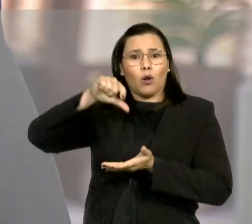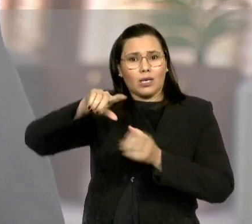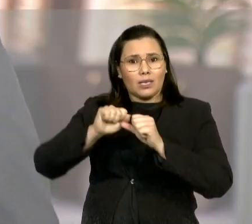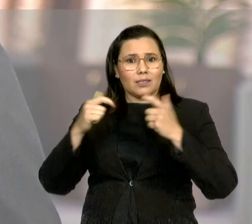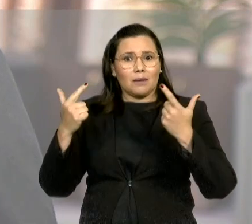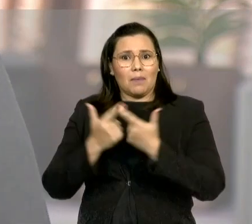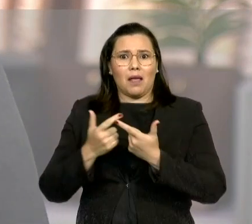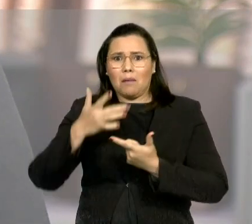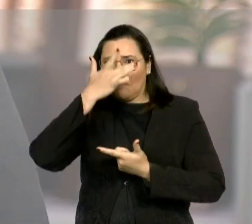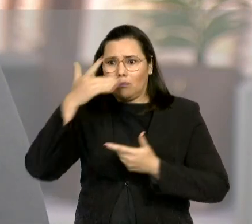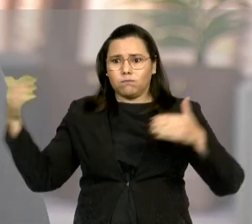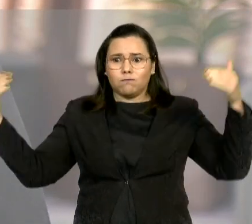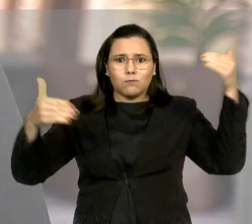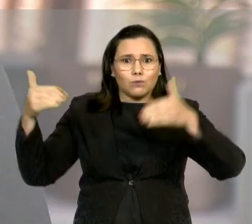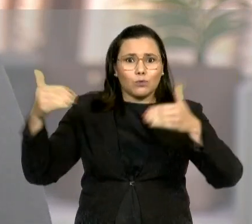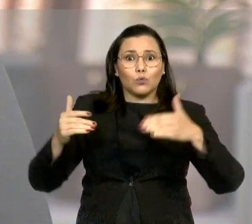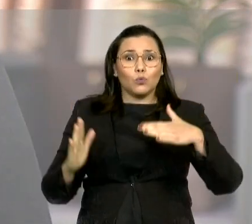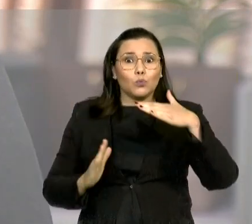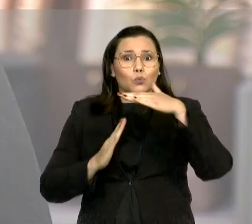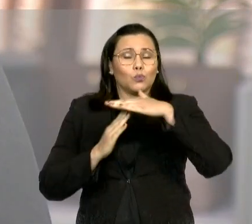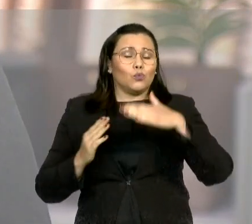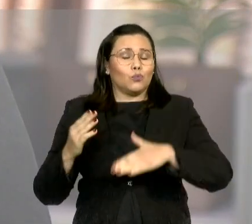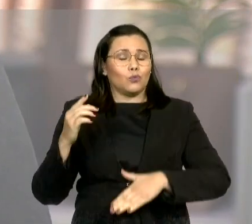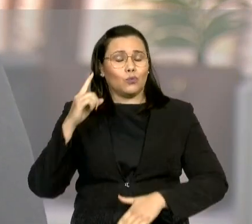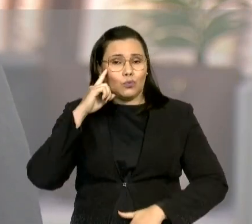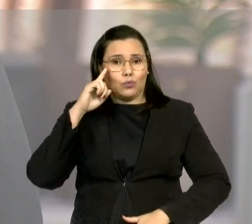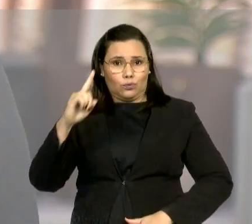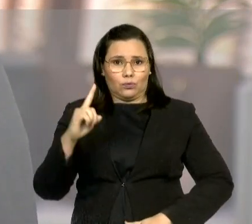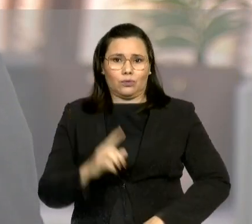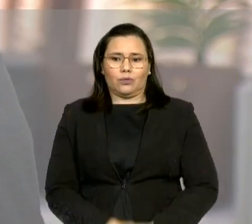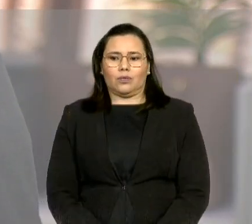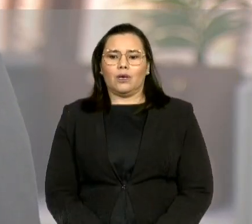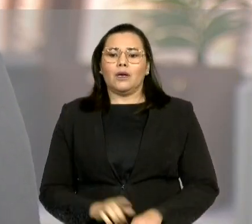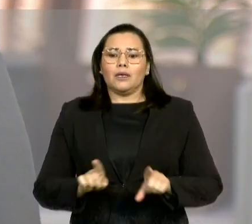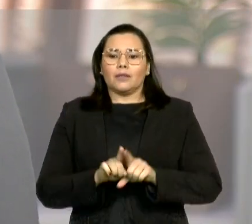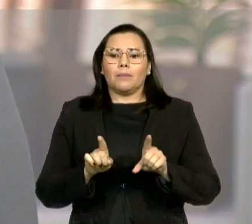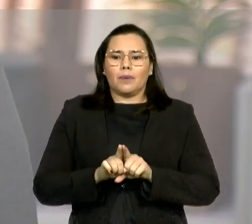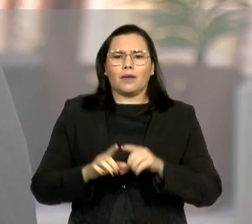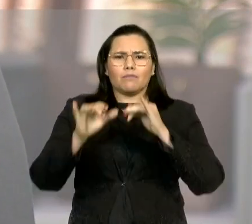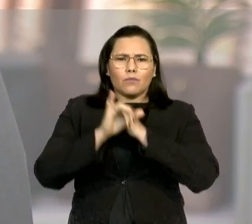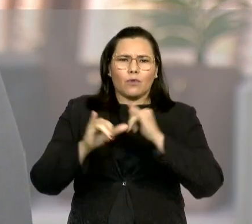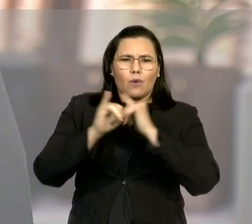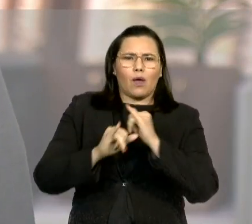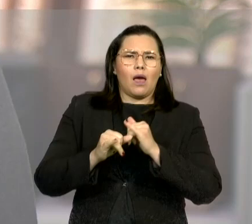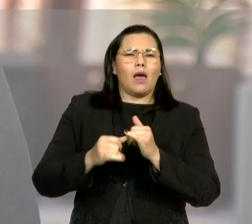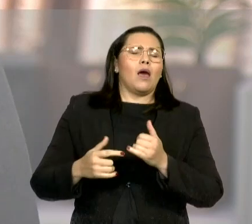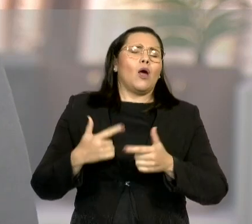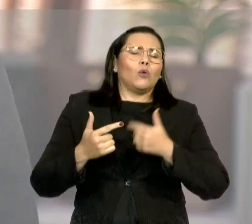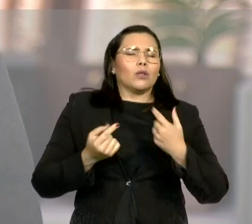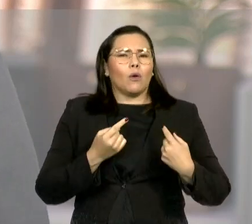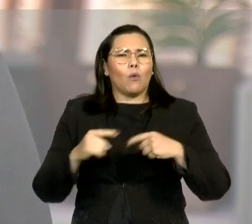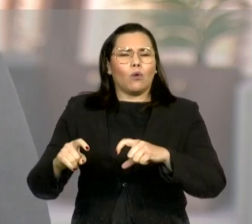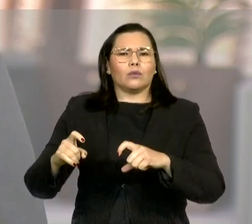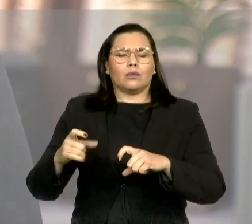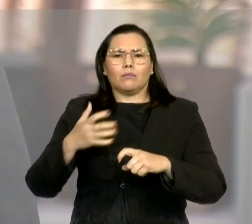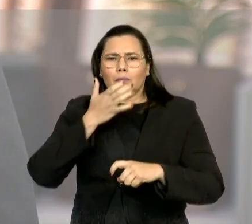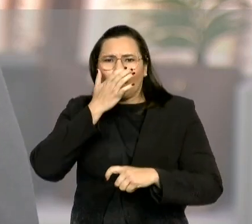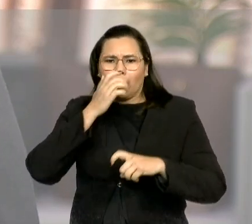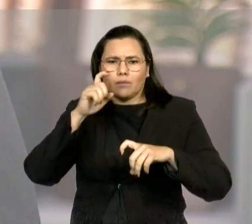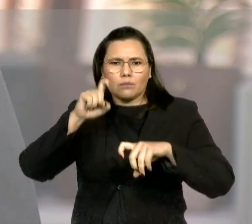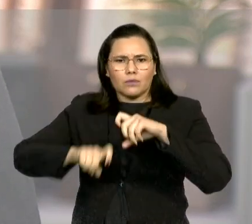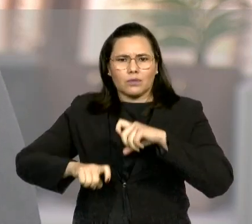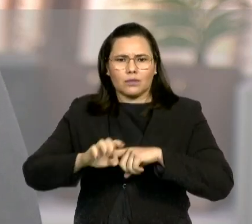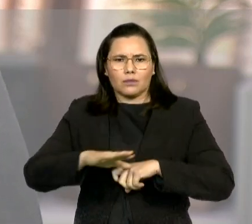de atendimentos no último dia de regularização eleitoral. Campanha de combate ao abuso sexual reúne autoridades e representantes